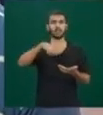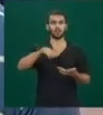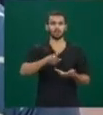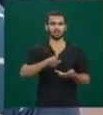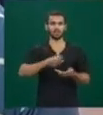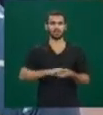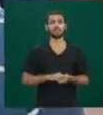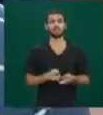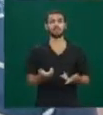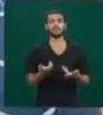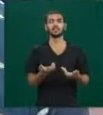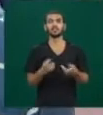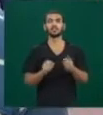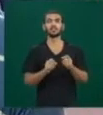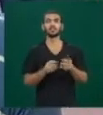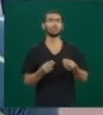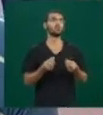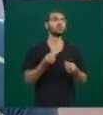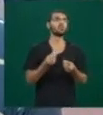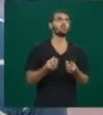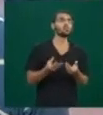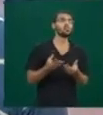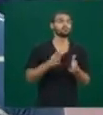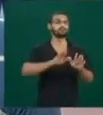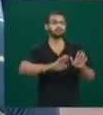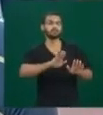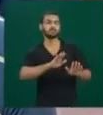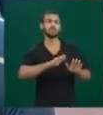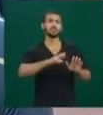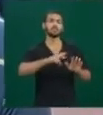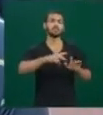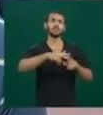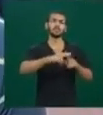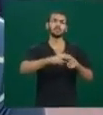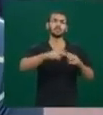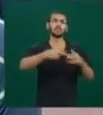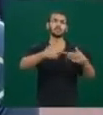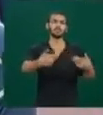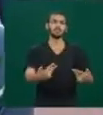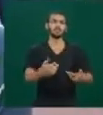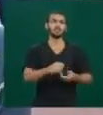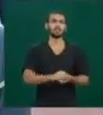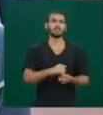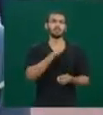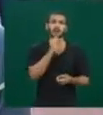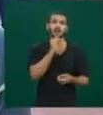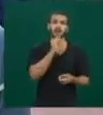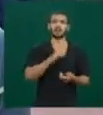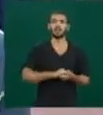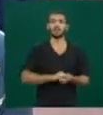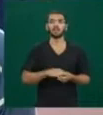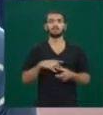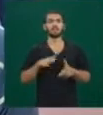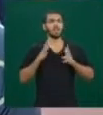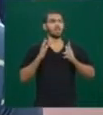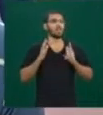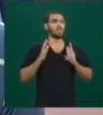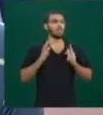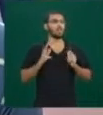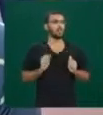é cuidar do material. Cuidar do material como? Cuidar do material para ser